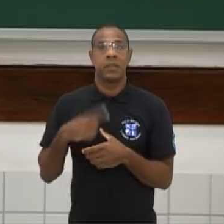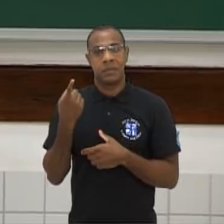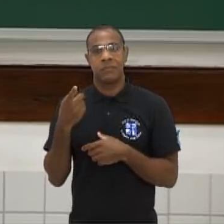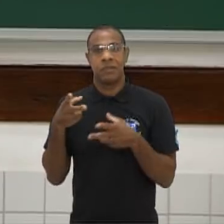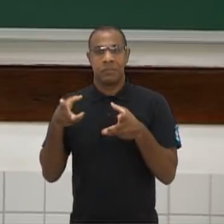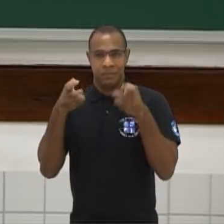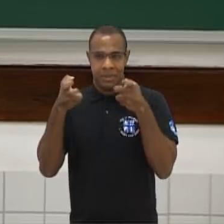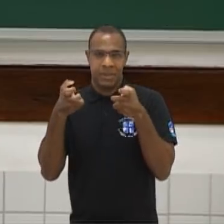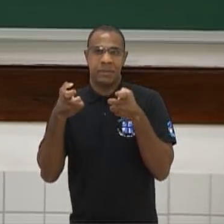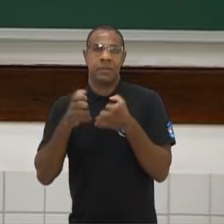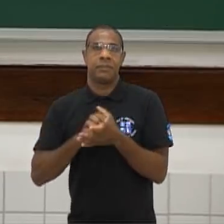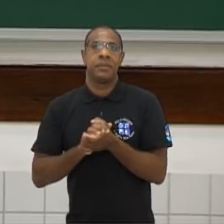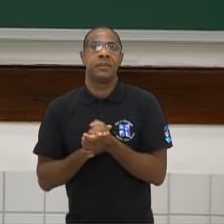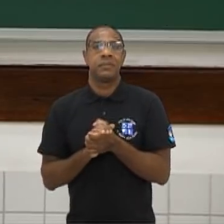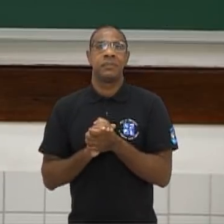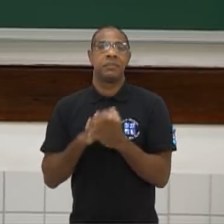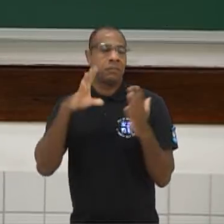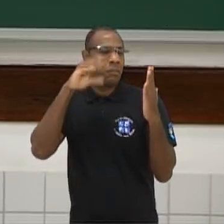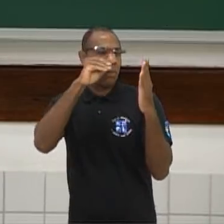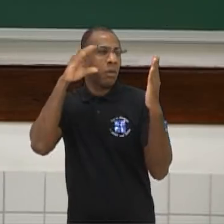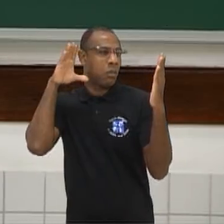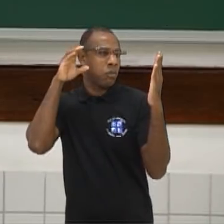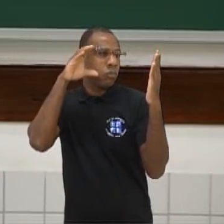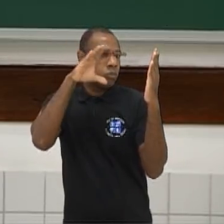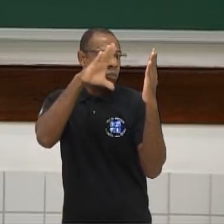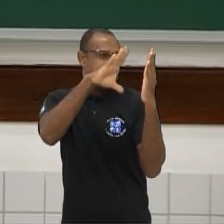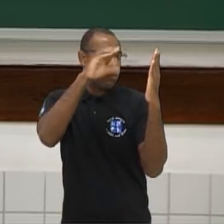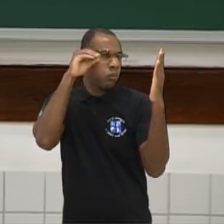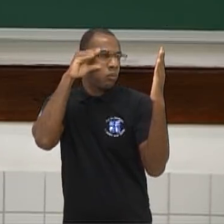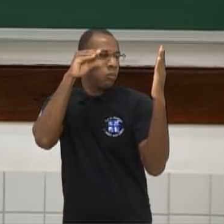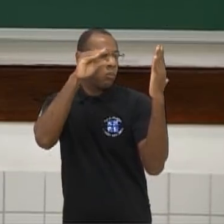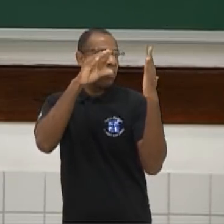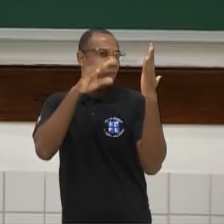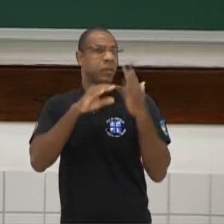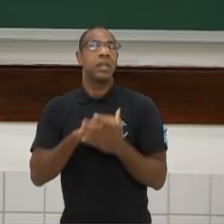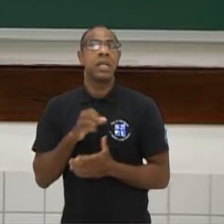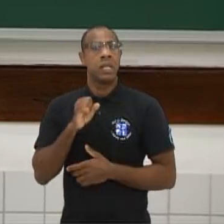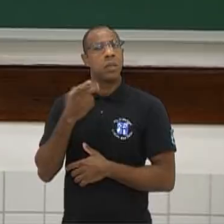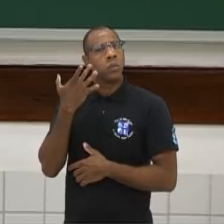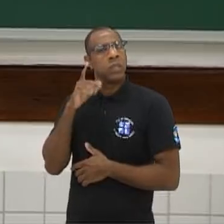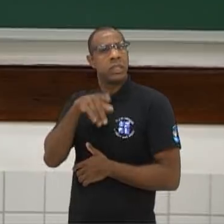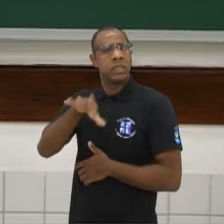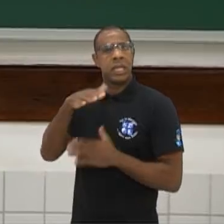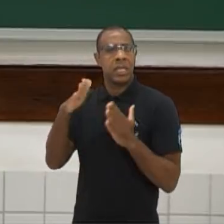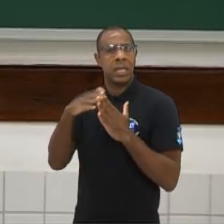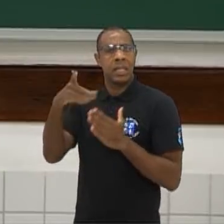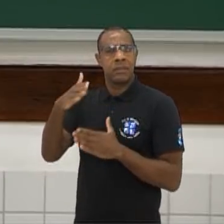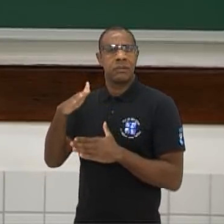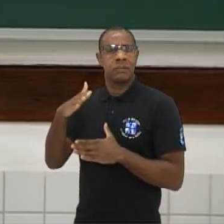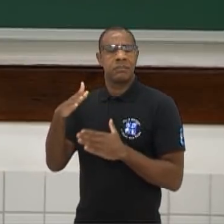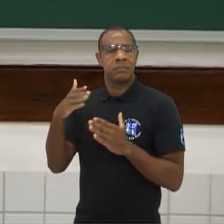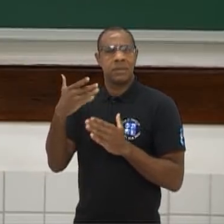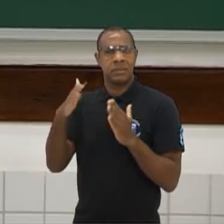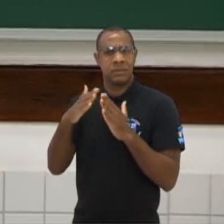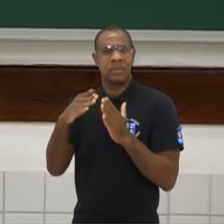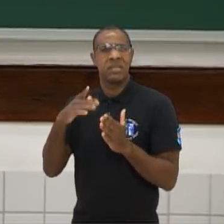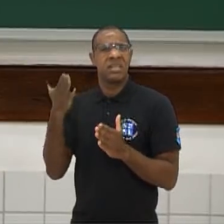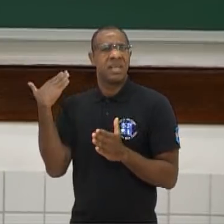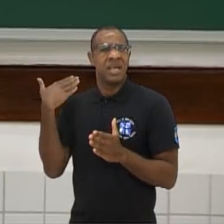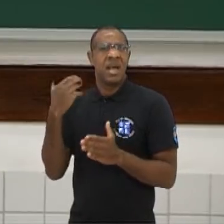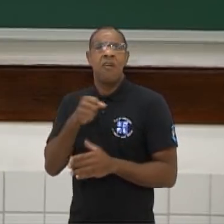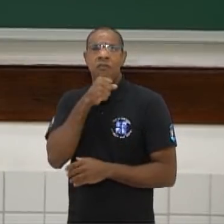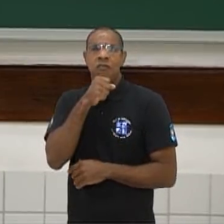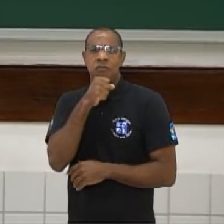você consegue estar percebendo muito mais imagens. Não sei se na casa de vocês, na minha tinha, a minha avó tinha uma penteadeira.